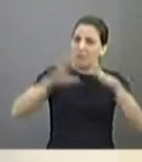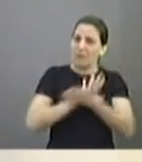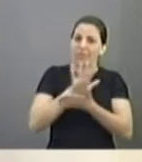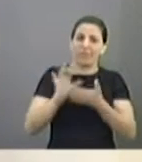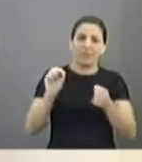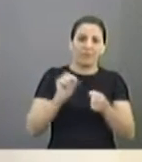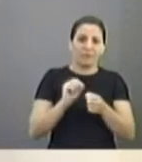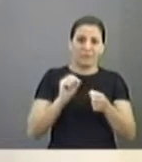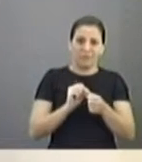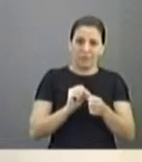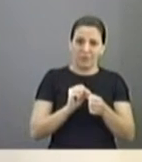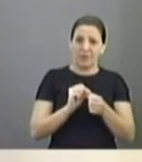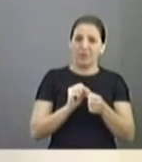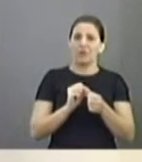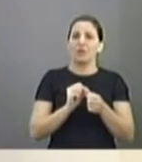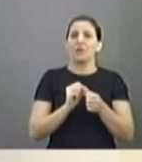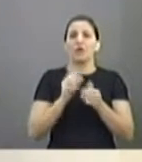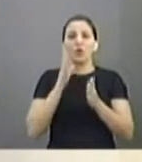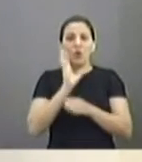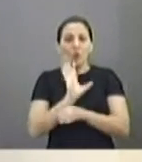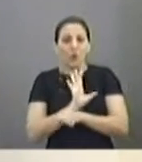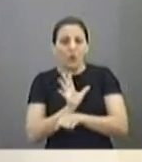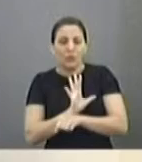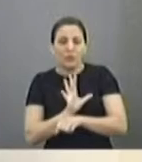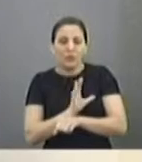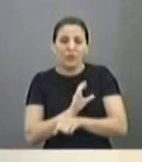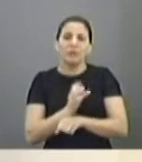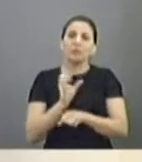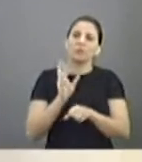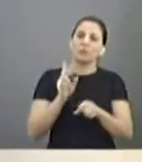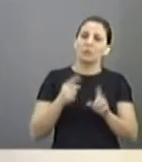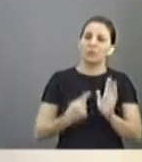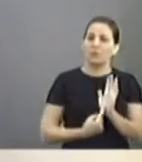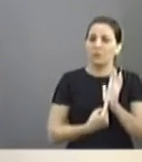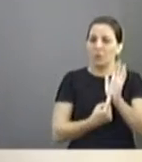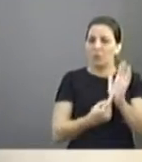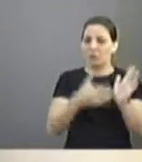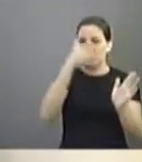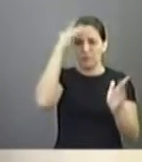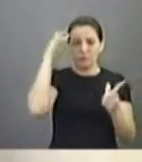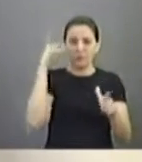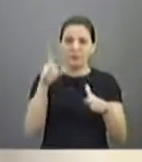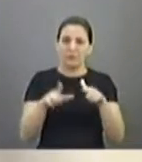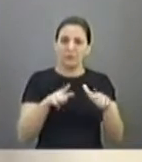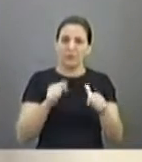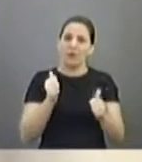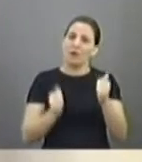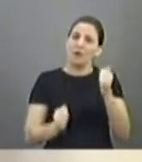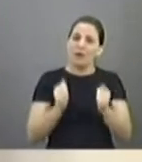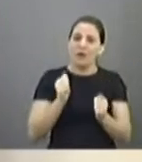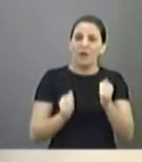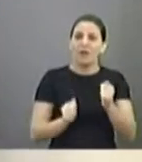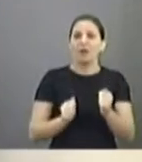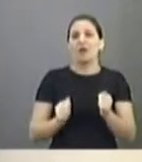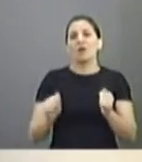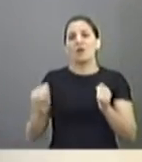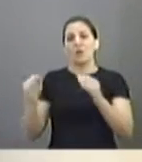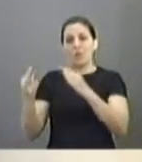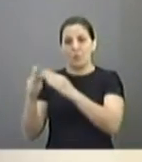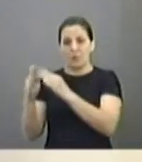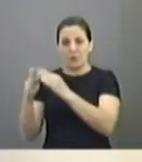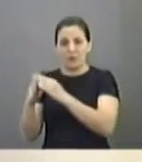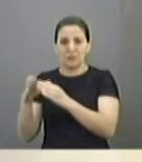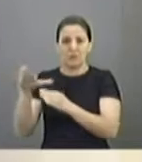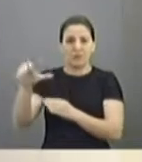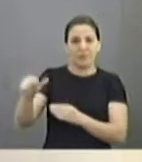consegui fazer edição porque o vídeo é grande, mas mostra esse servidor, esse funcionário, com o carro plotado, vai para casa, almoça,